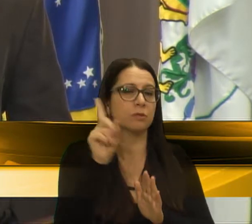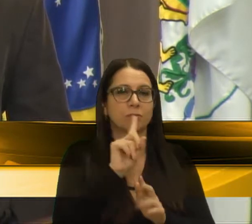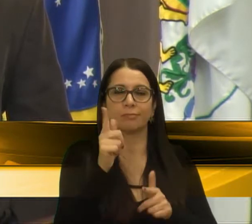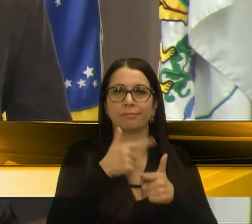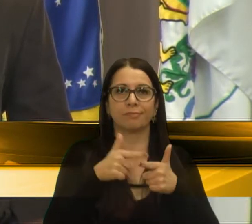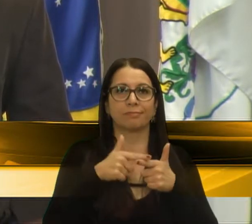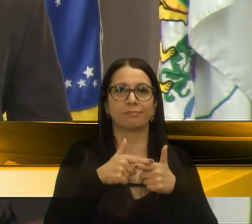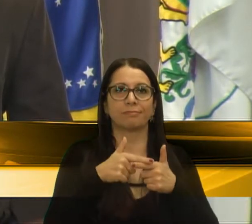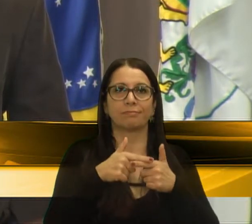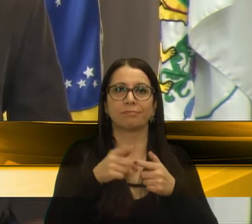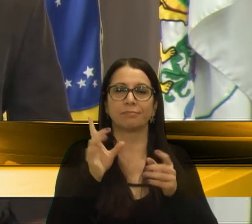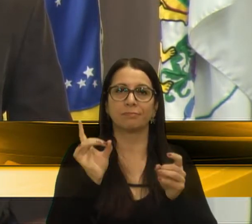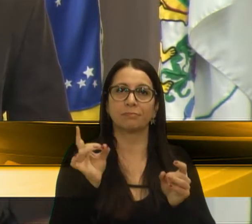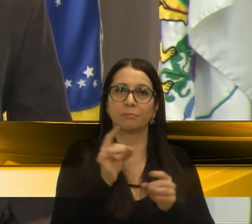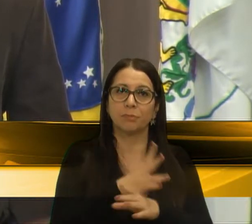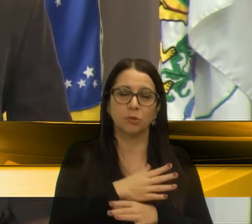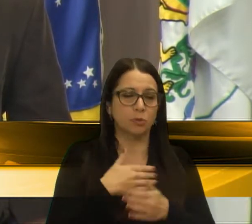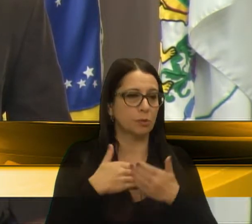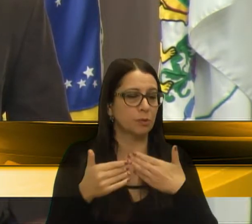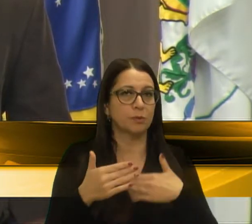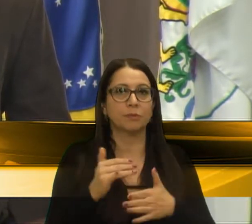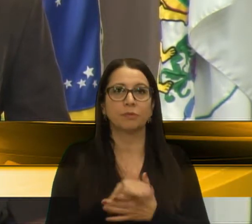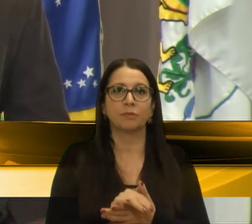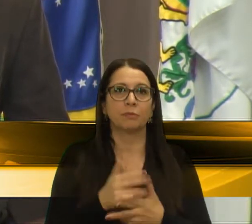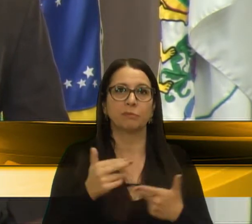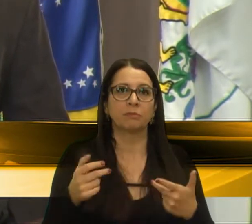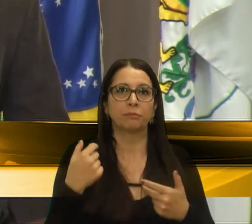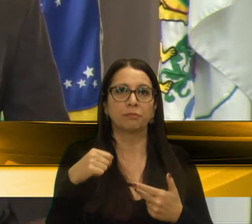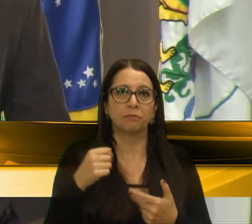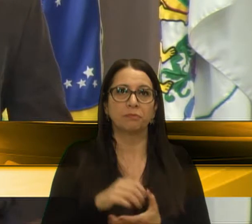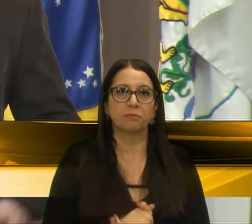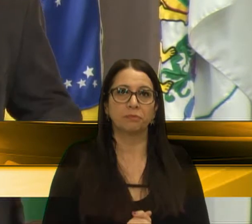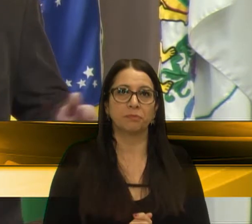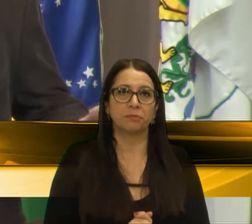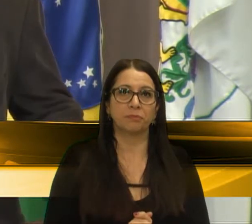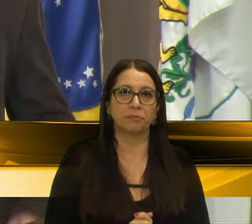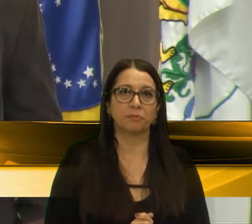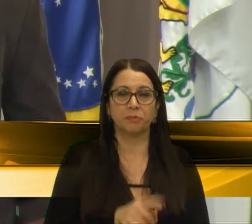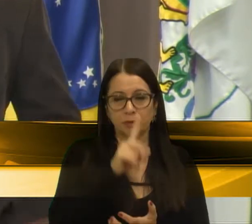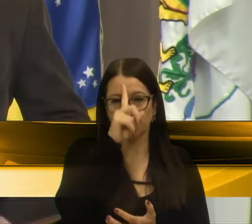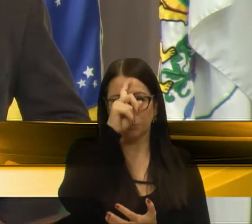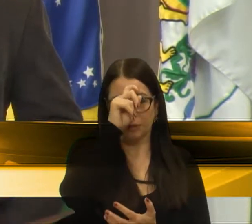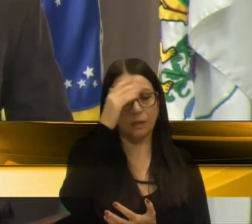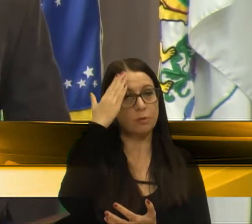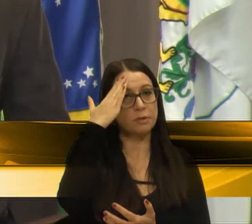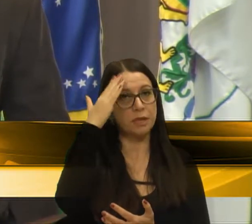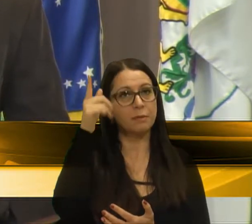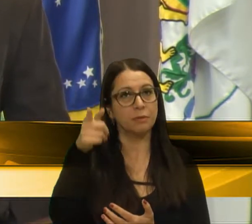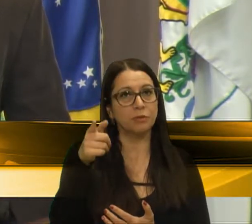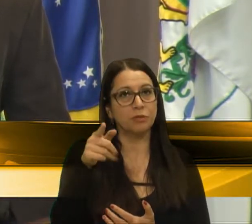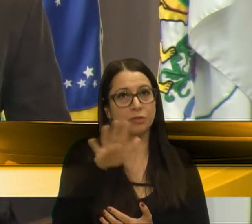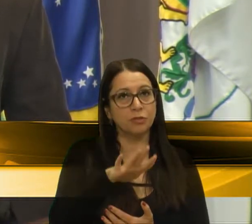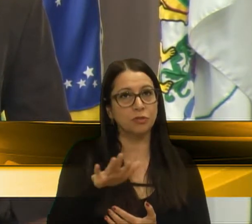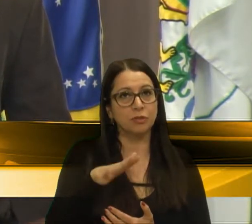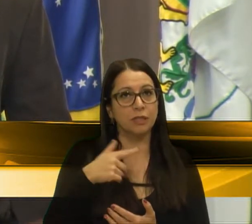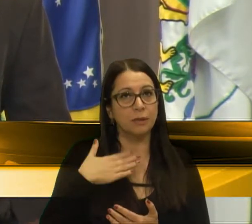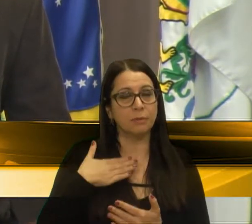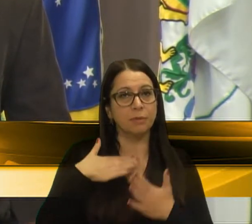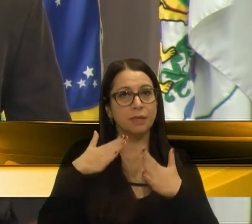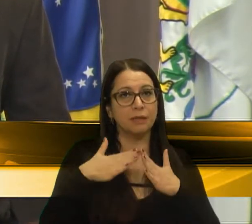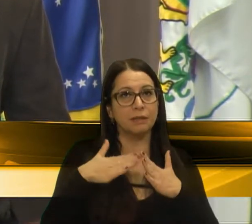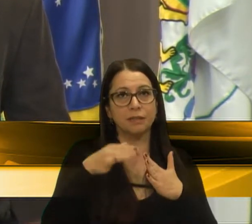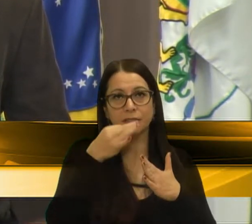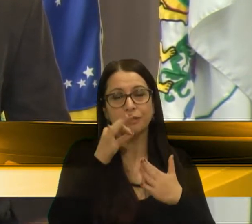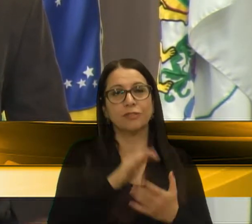fico disponível para qualquer coisa que precisem, né? O hospital sabe disso, né? O Hospital Geral, que é minha casa aqui em